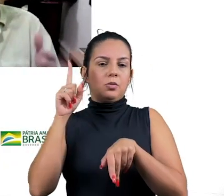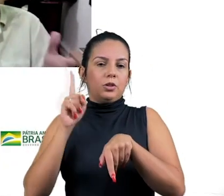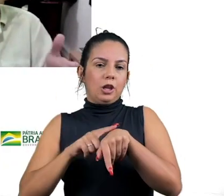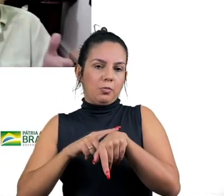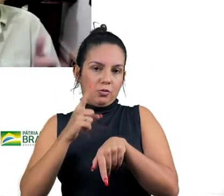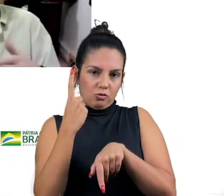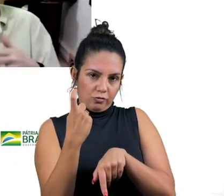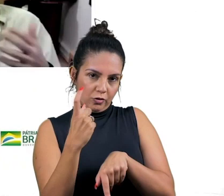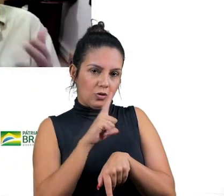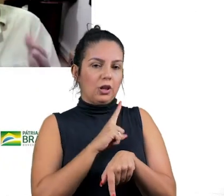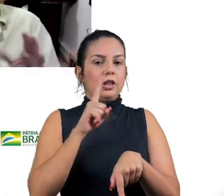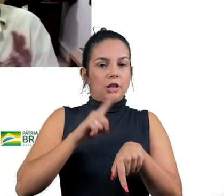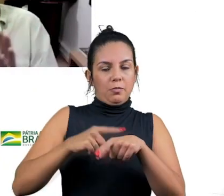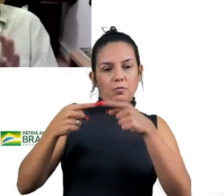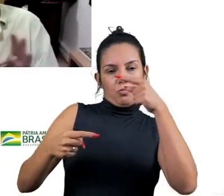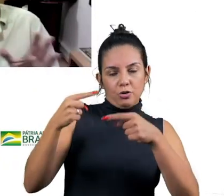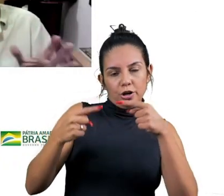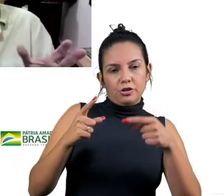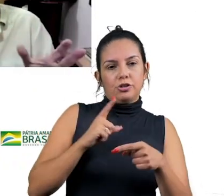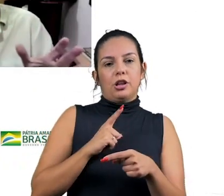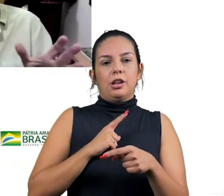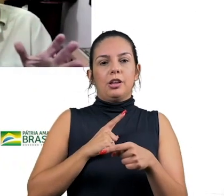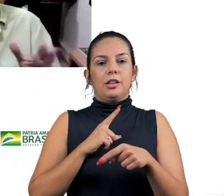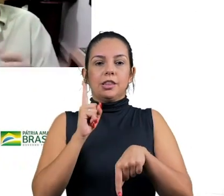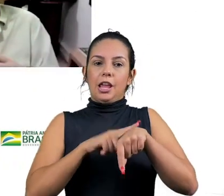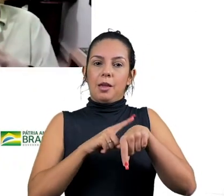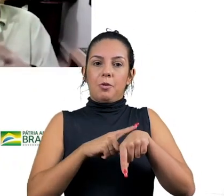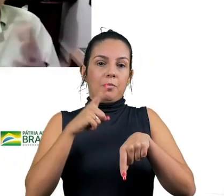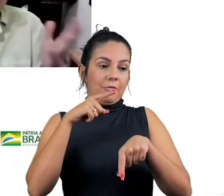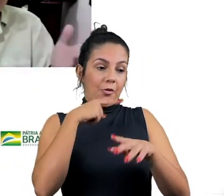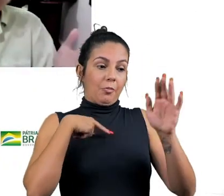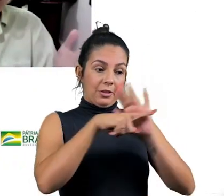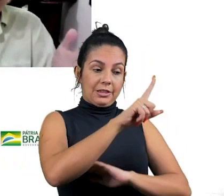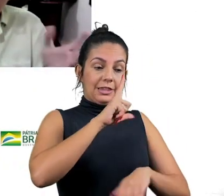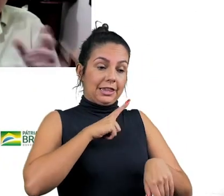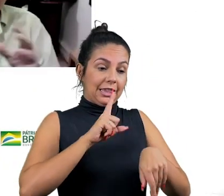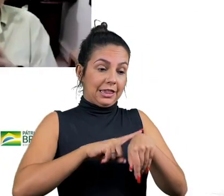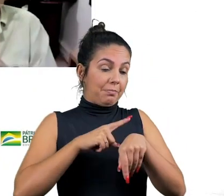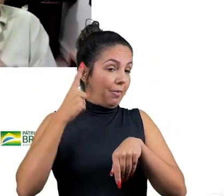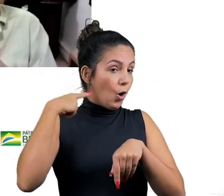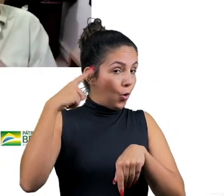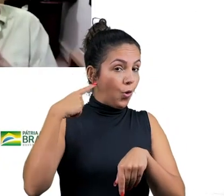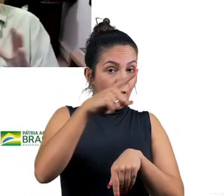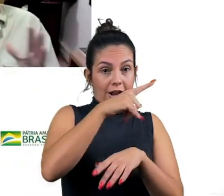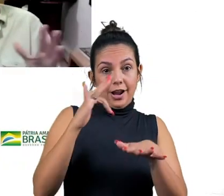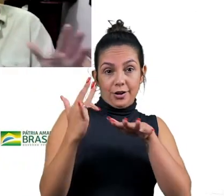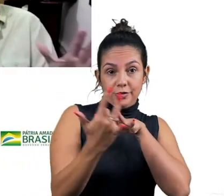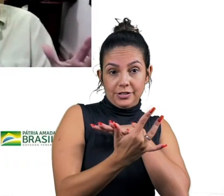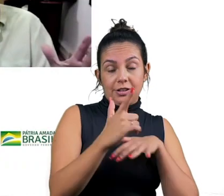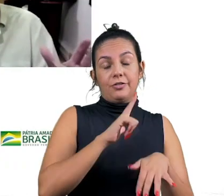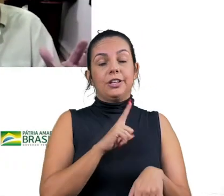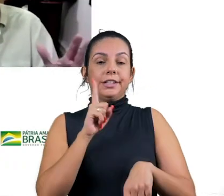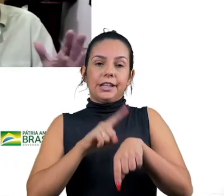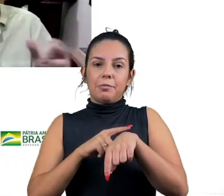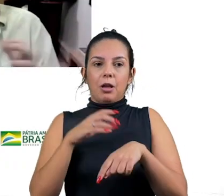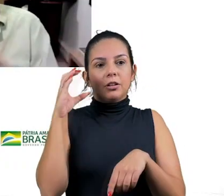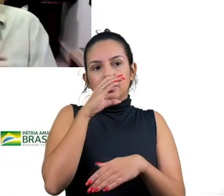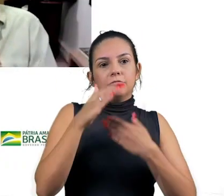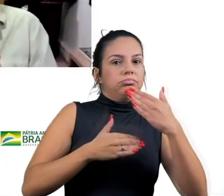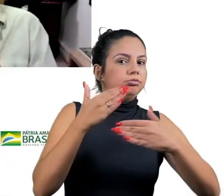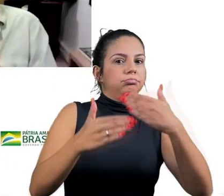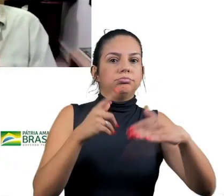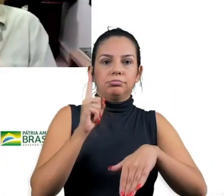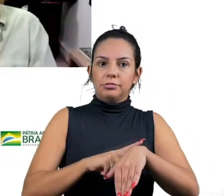tem o tempo político. Esse tempo maluco das redes que dobrou velocidade. Pois é, aí você tem a aceleração do